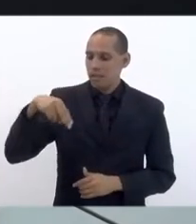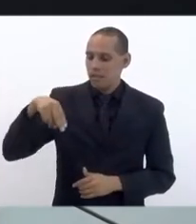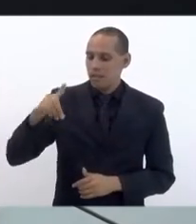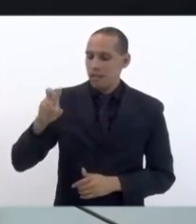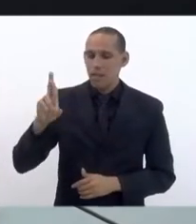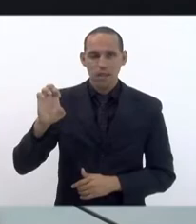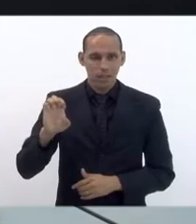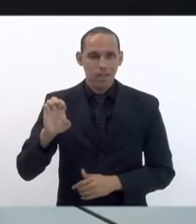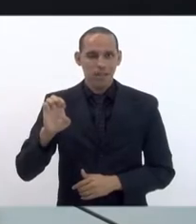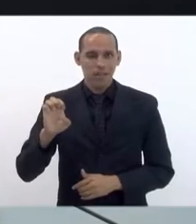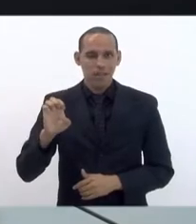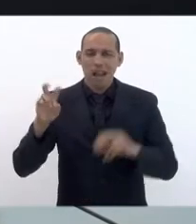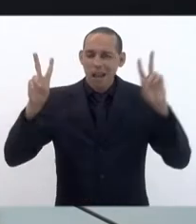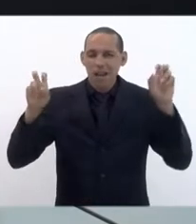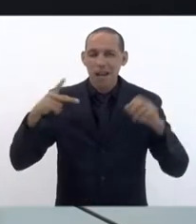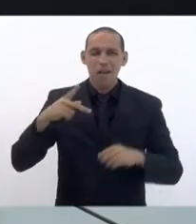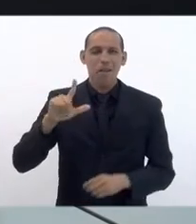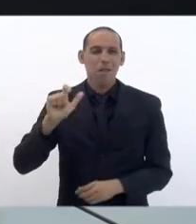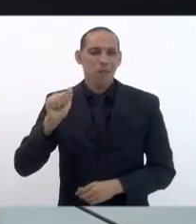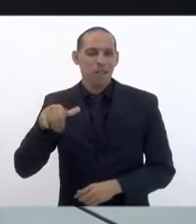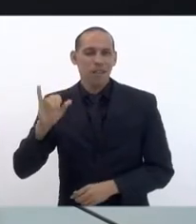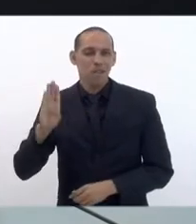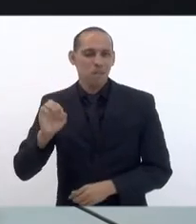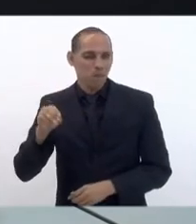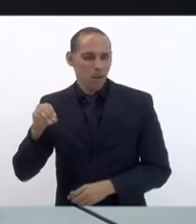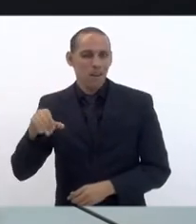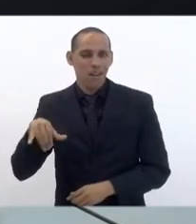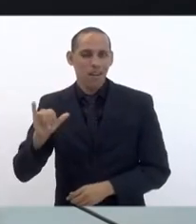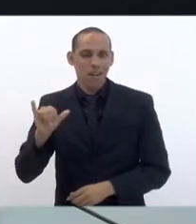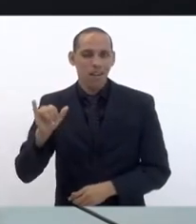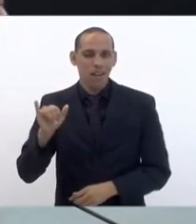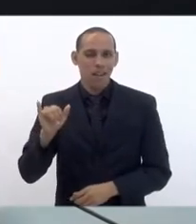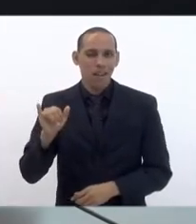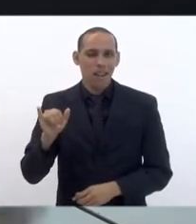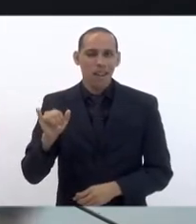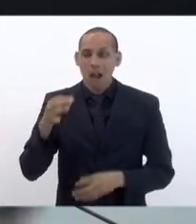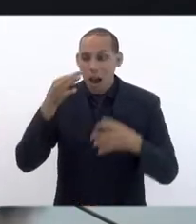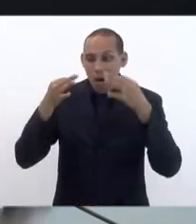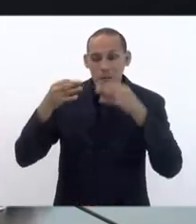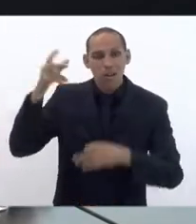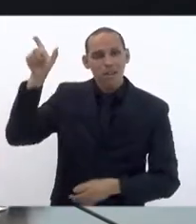popular playboy, na sua visão